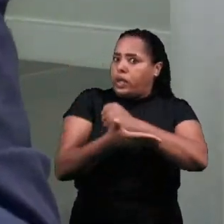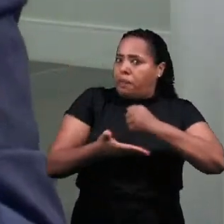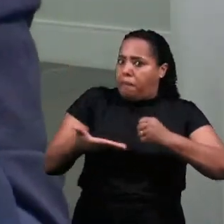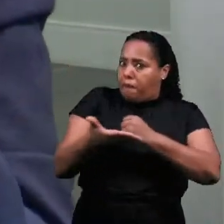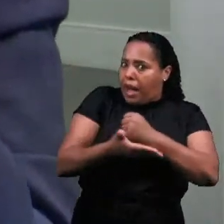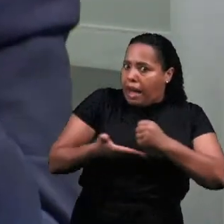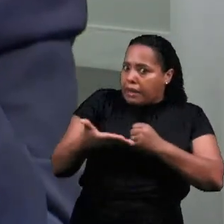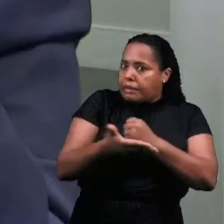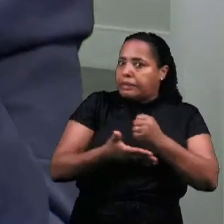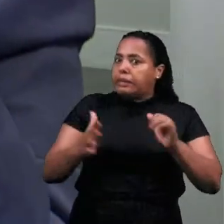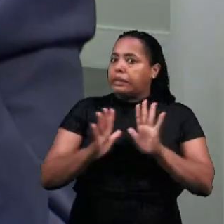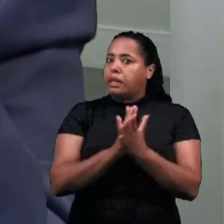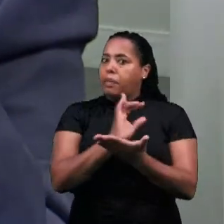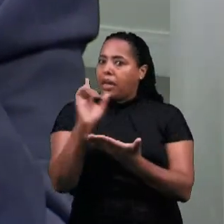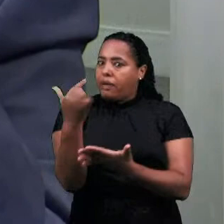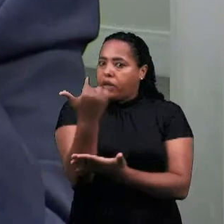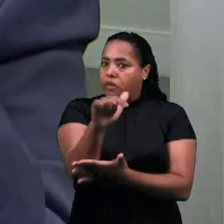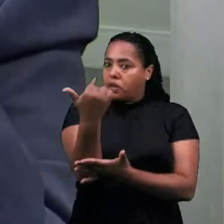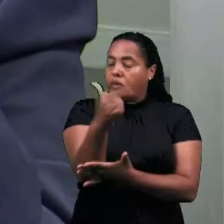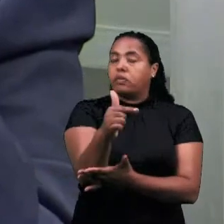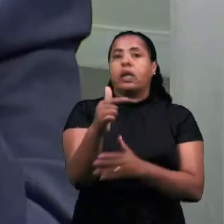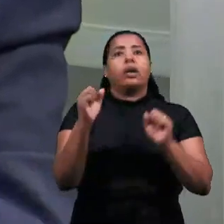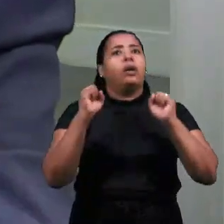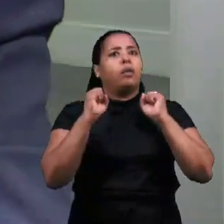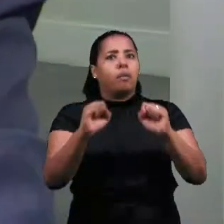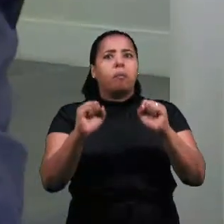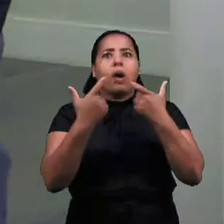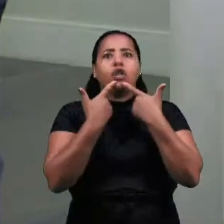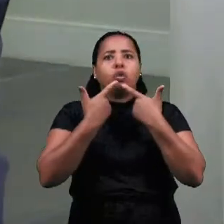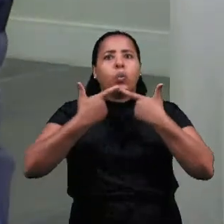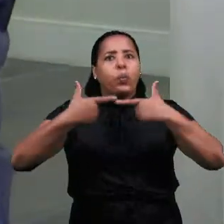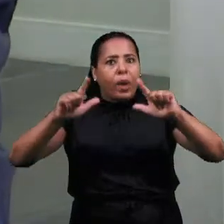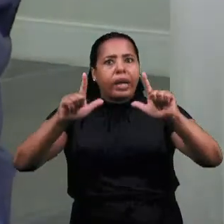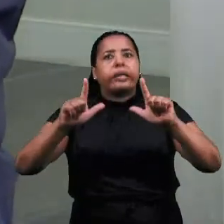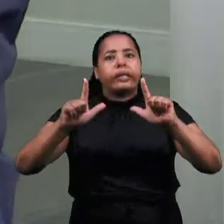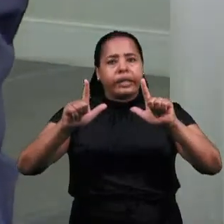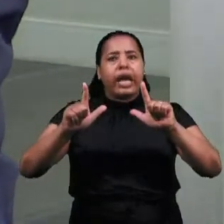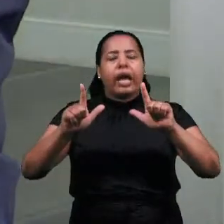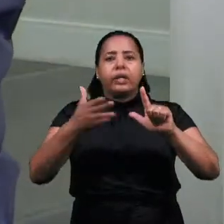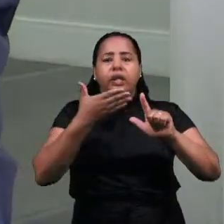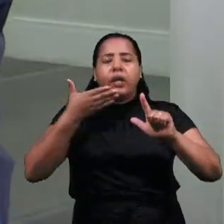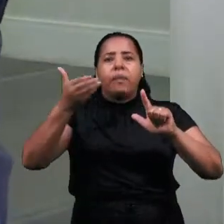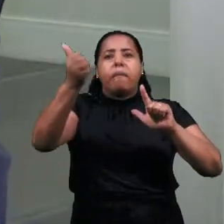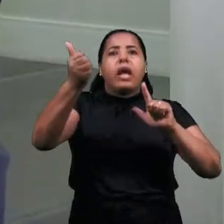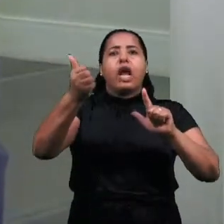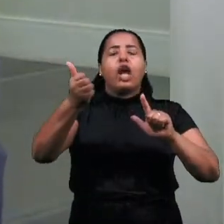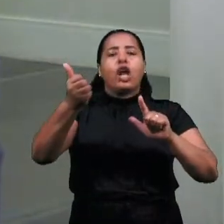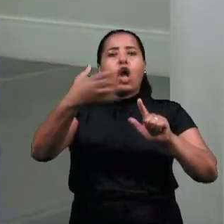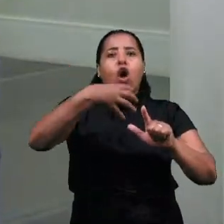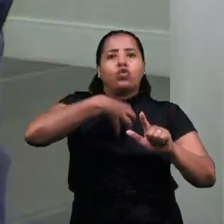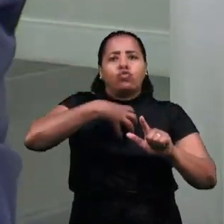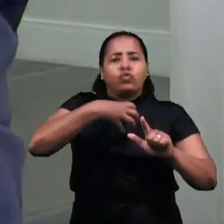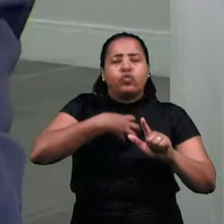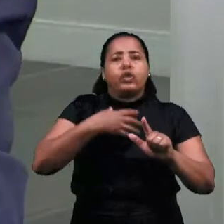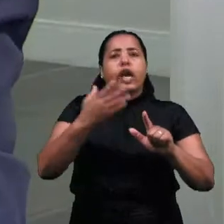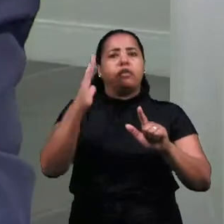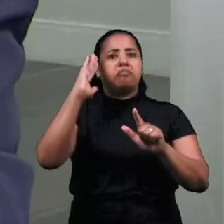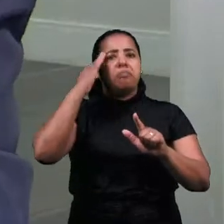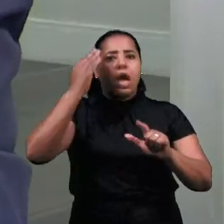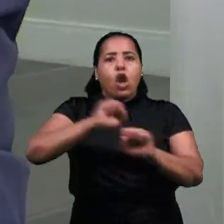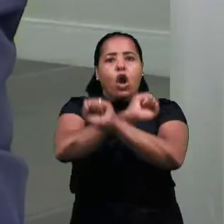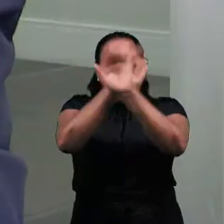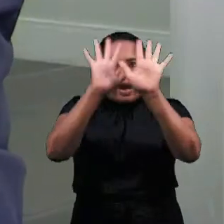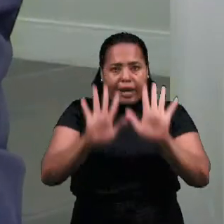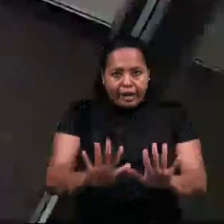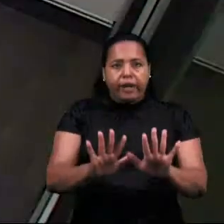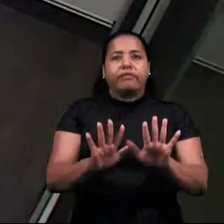bíblica poderem ter uma linguagem um pouquinho mais acessível, um formato que entenda mais esse lado